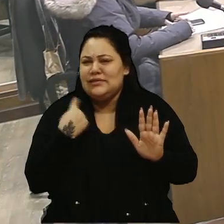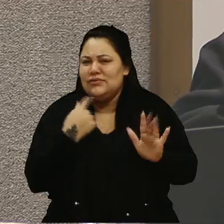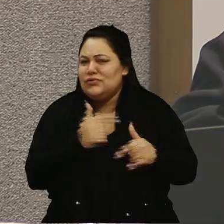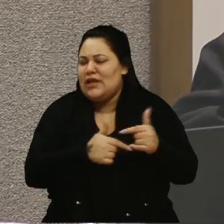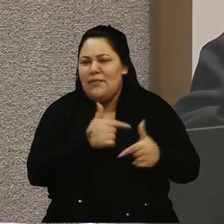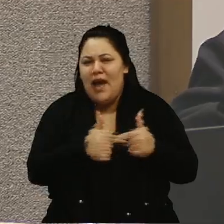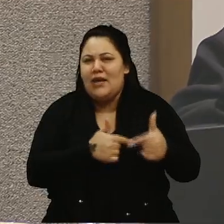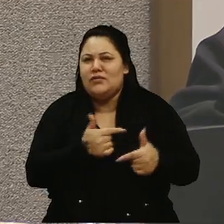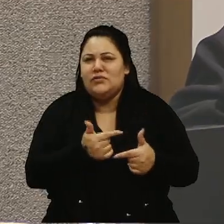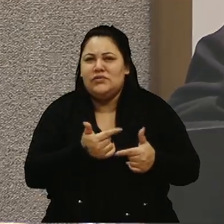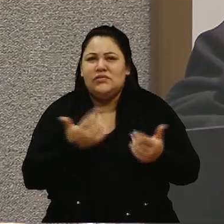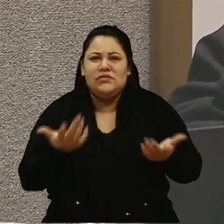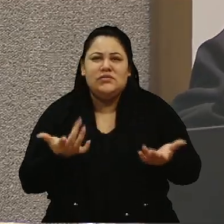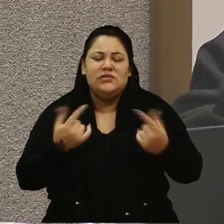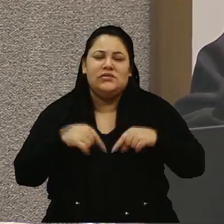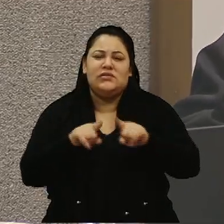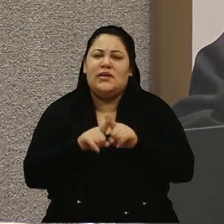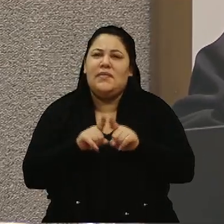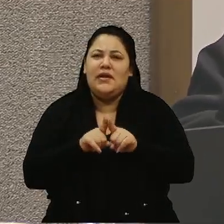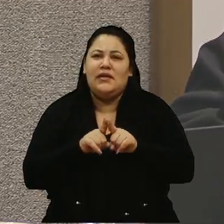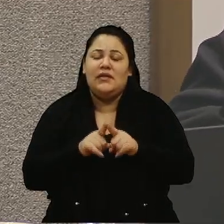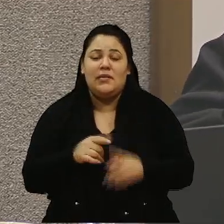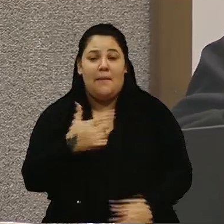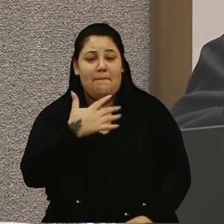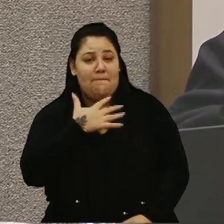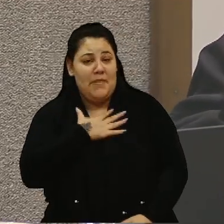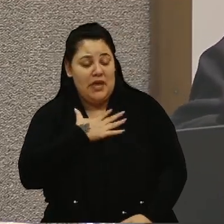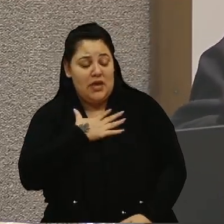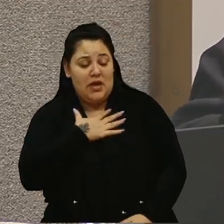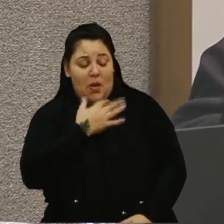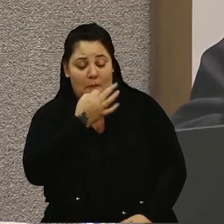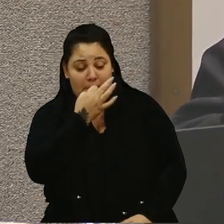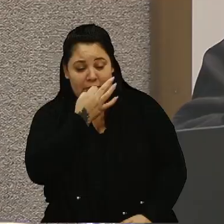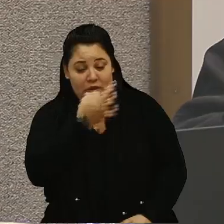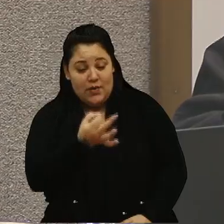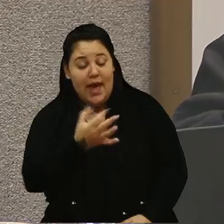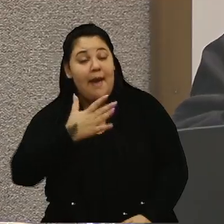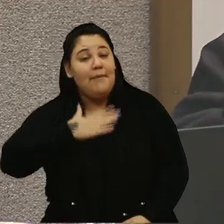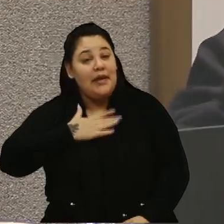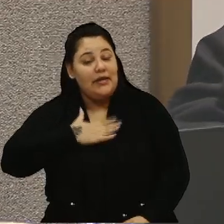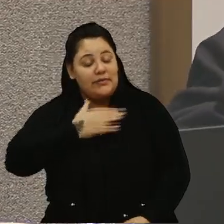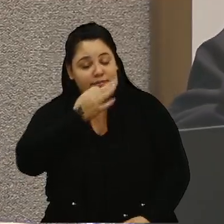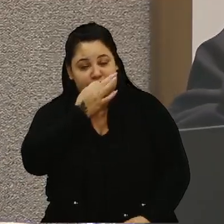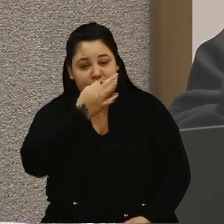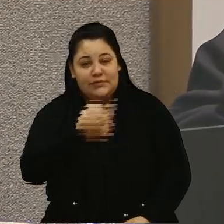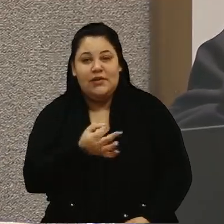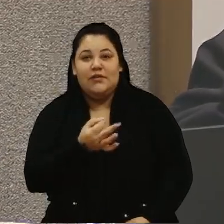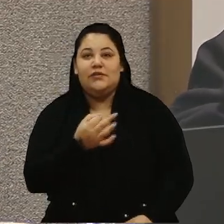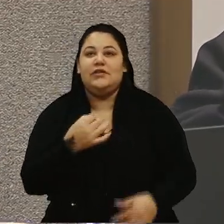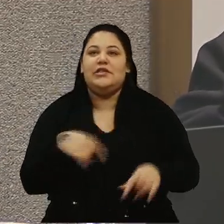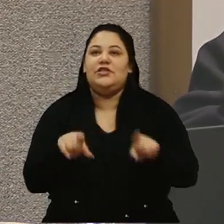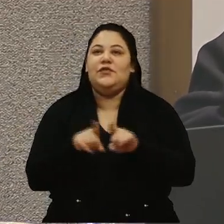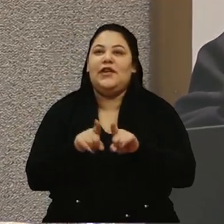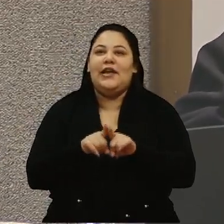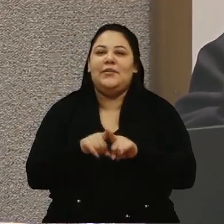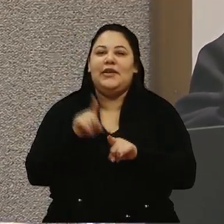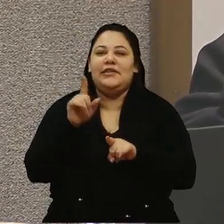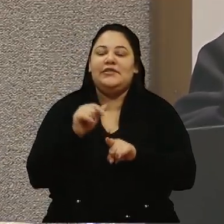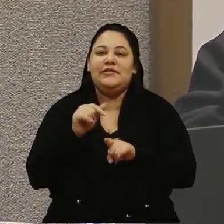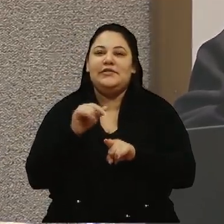processo, além de que, na minha opinião, é a minha opinião, ela teria vício de origem, né?